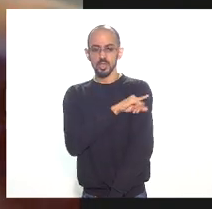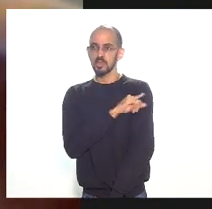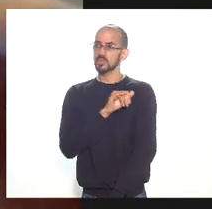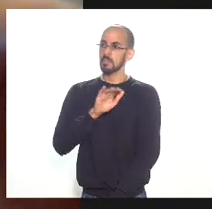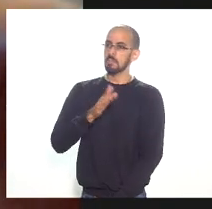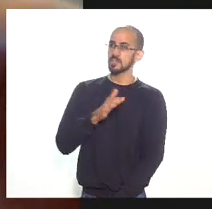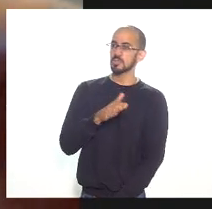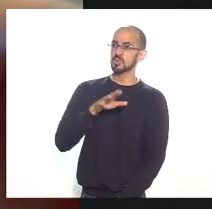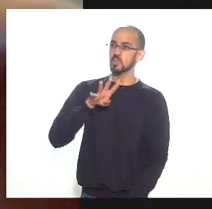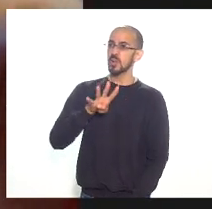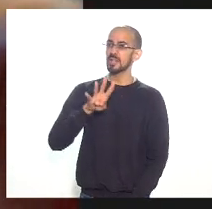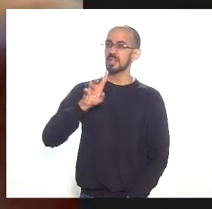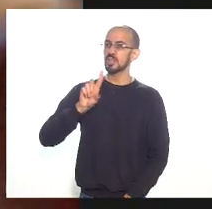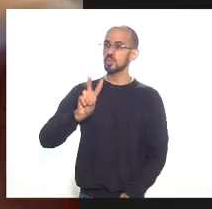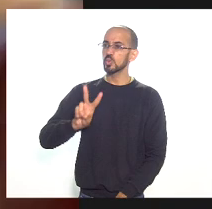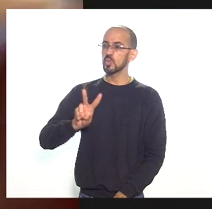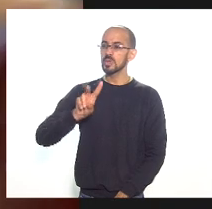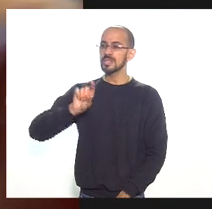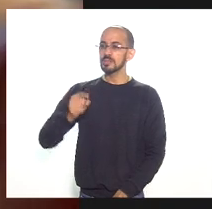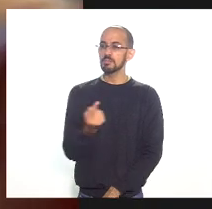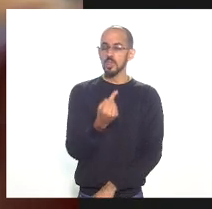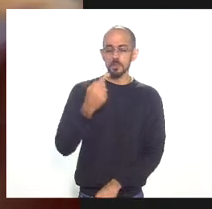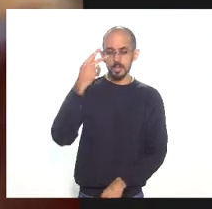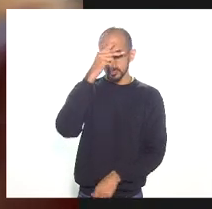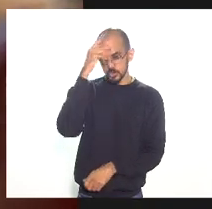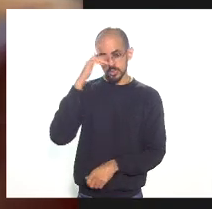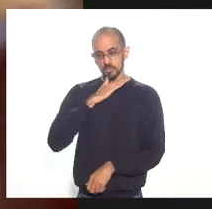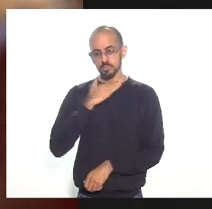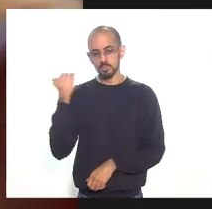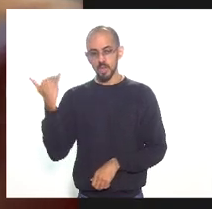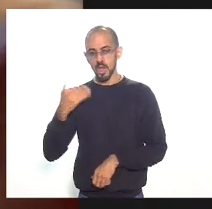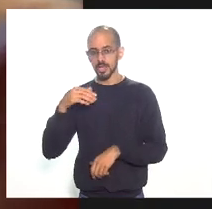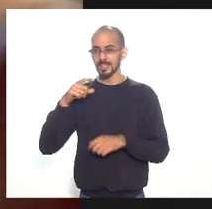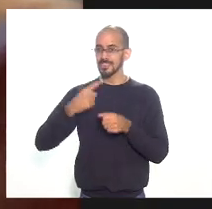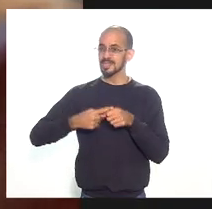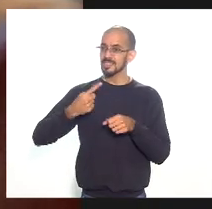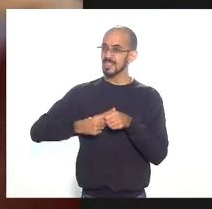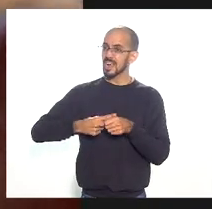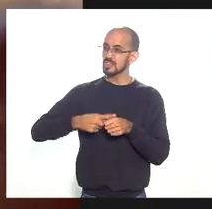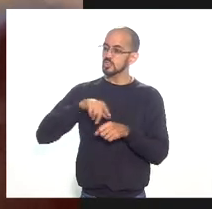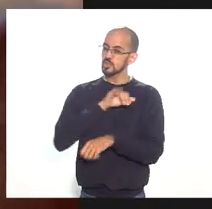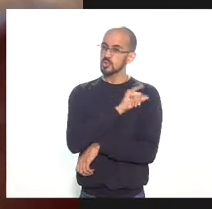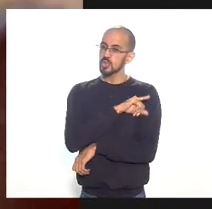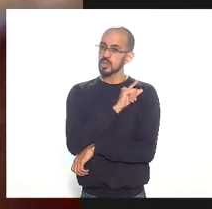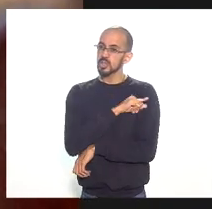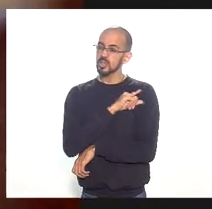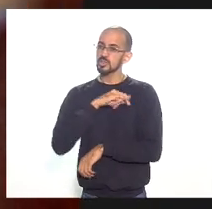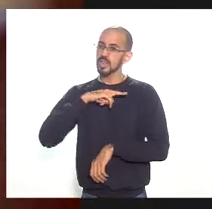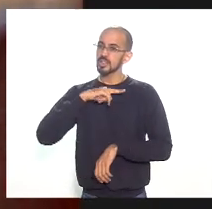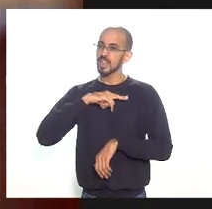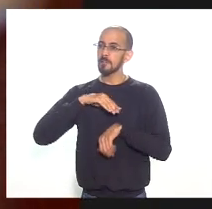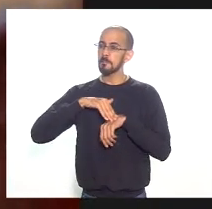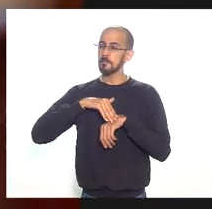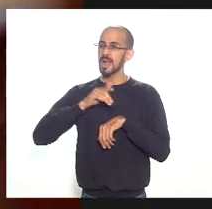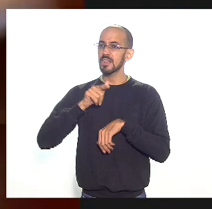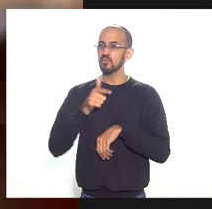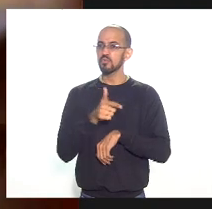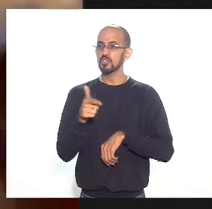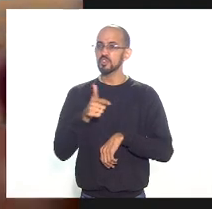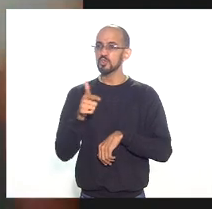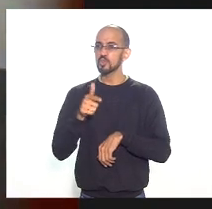de 42 mil pessoas mortas na cidade do Rio de Janeiro, já ultrapassamos as 22 mil